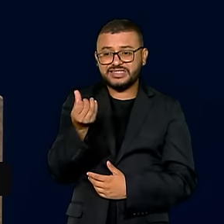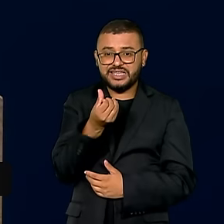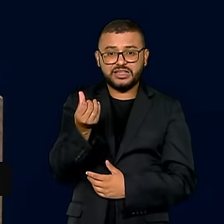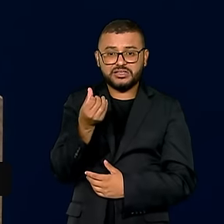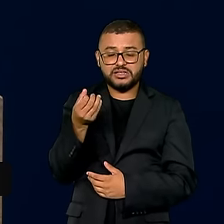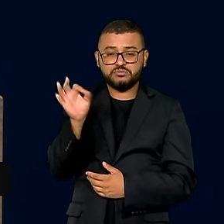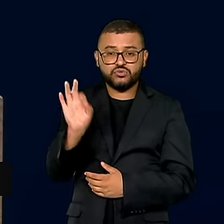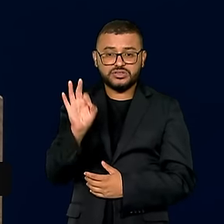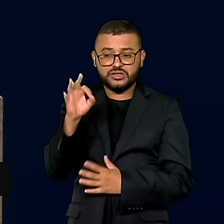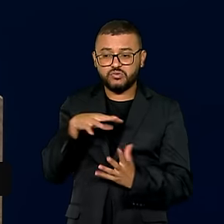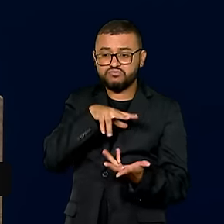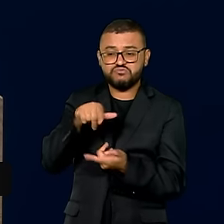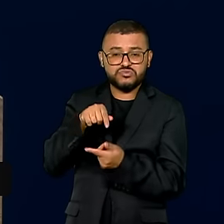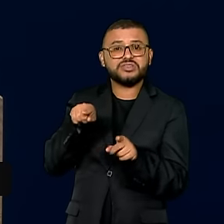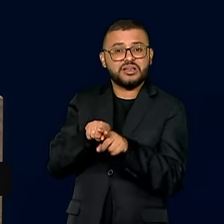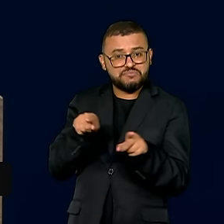mundial.